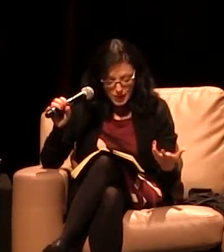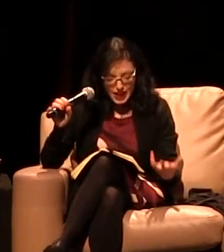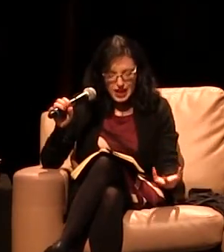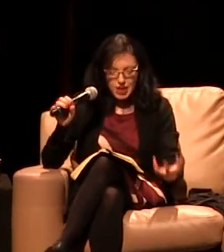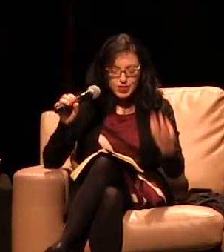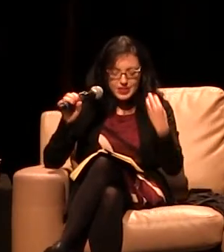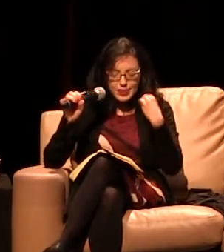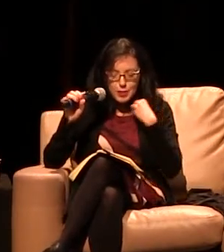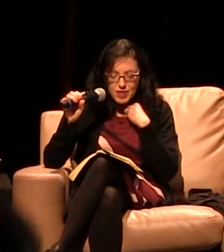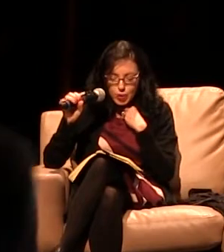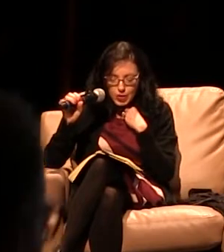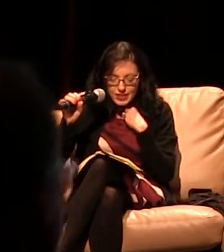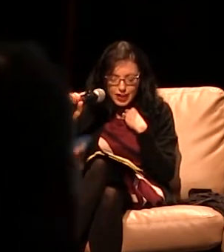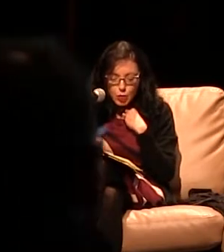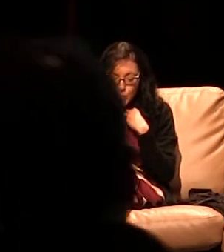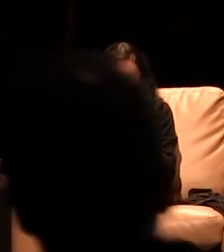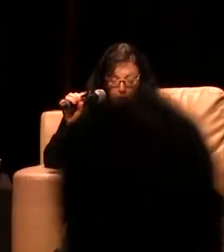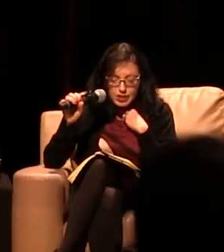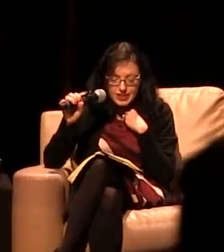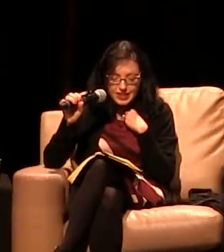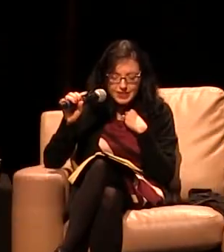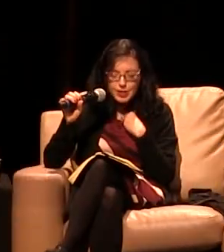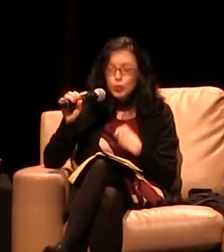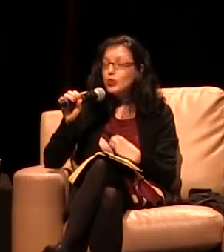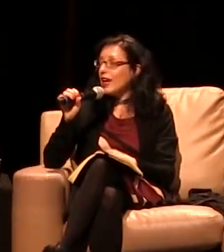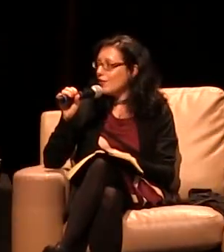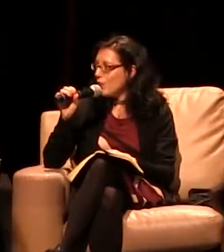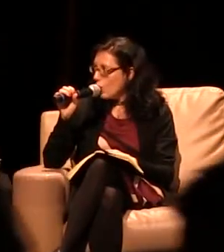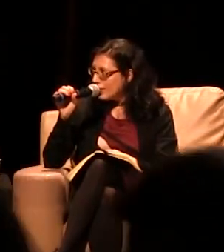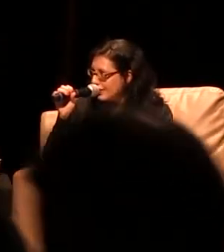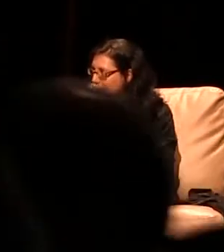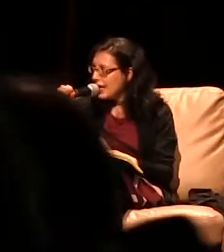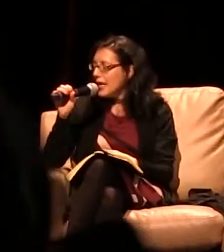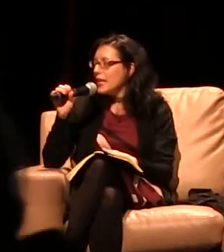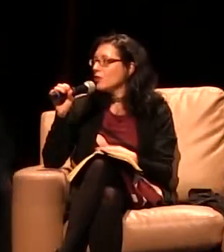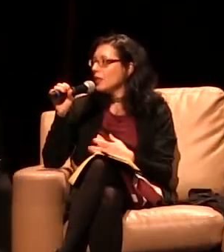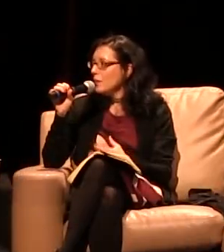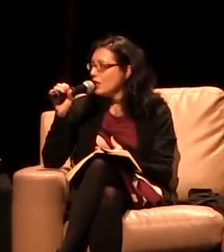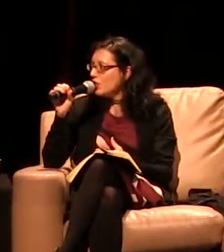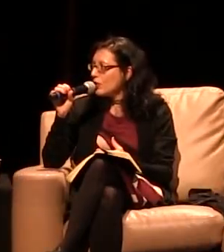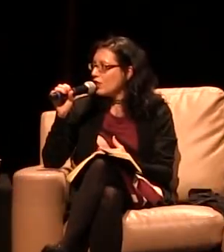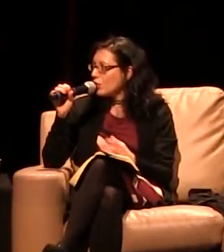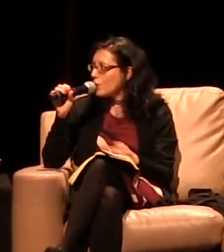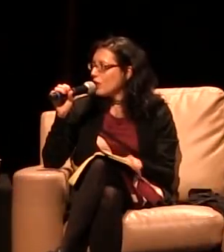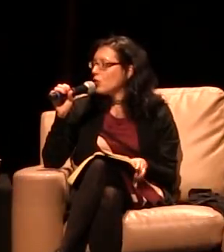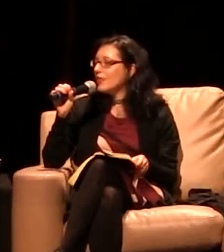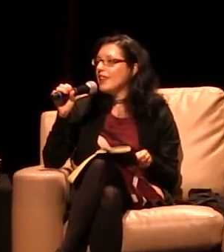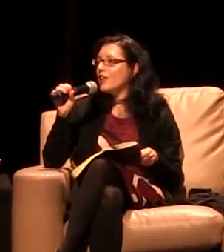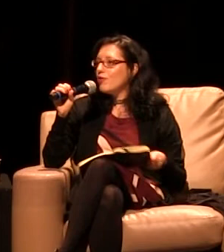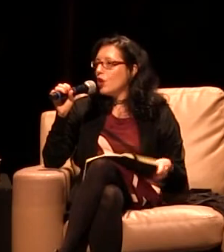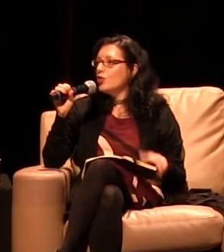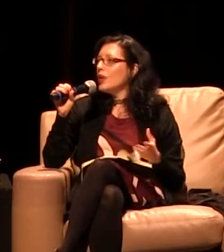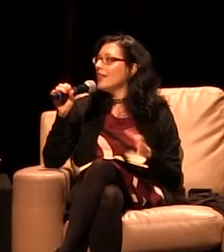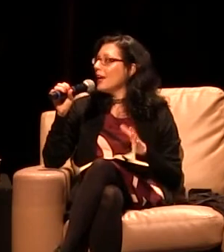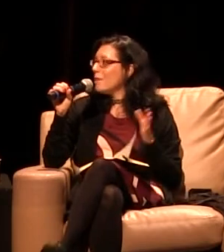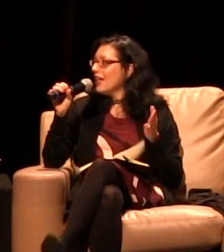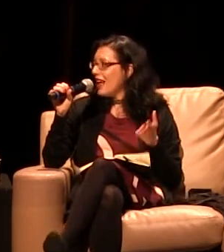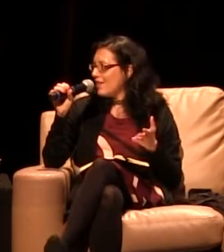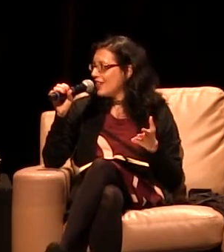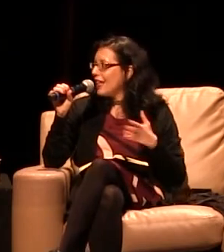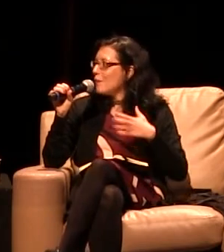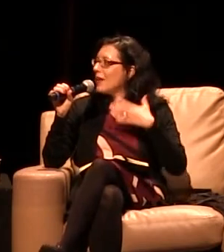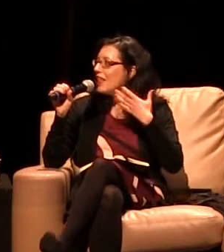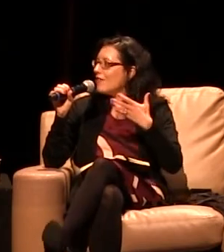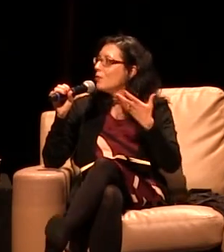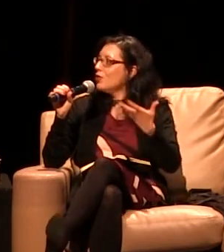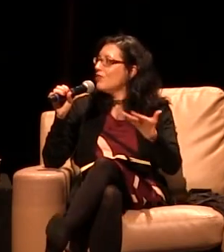significou? Vocês também valorizaram muito essa questão do dar voz. E eu sempre digo nas formações, dar voz não é dar a